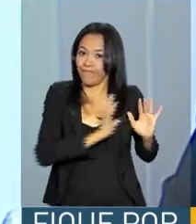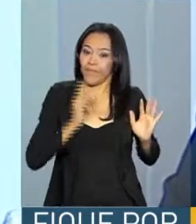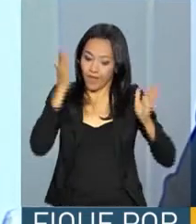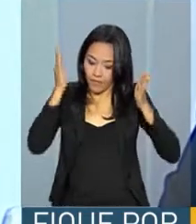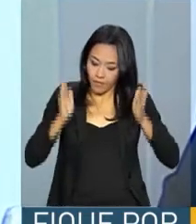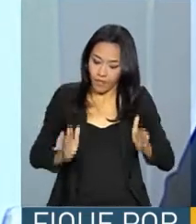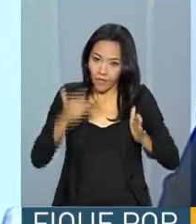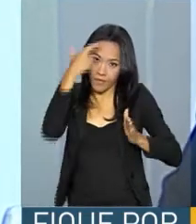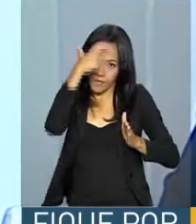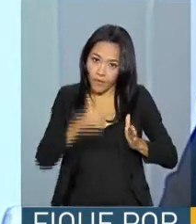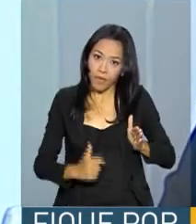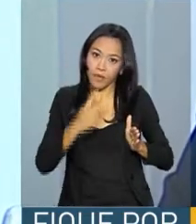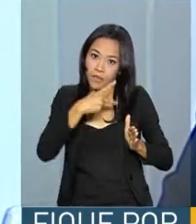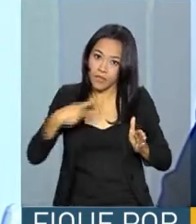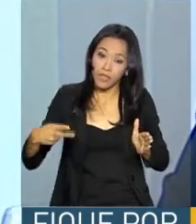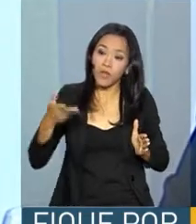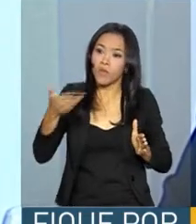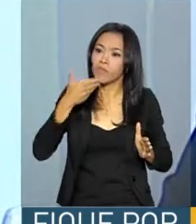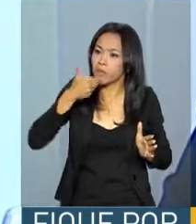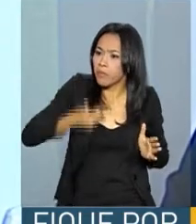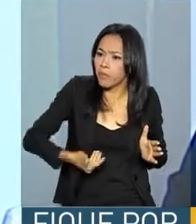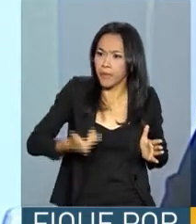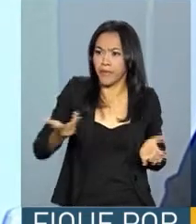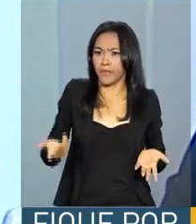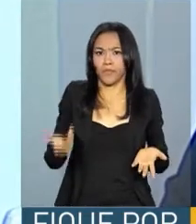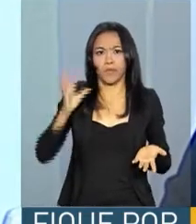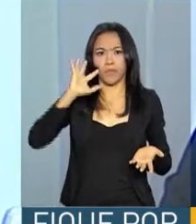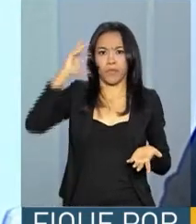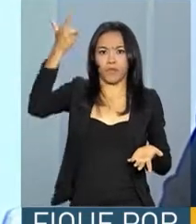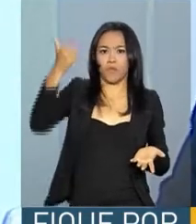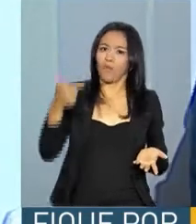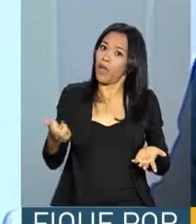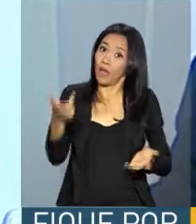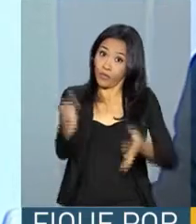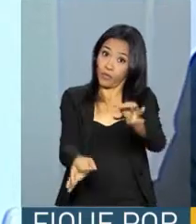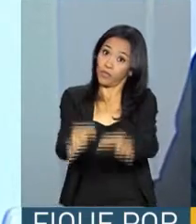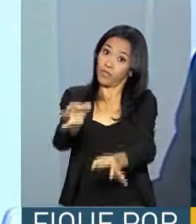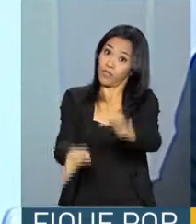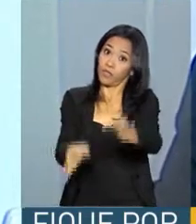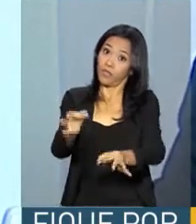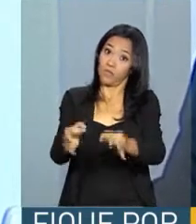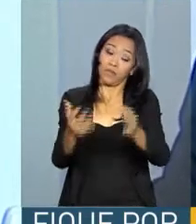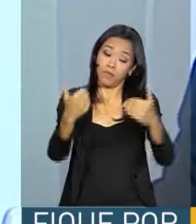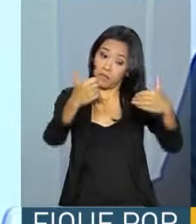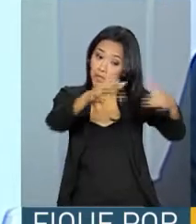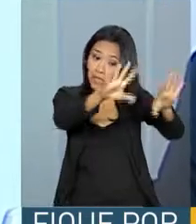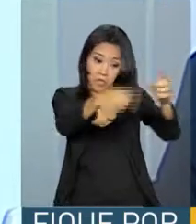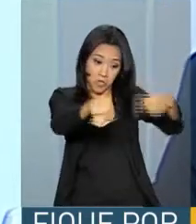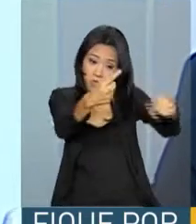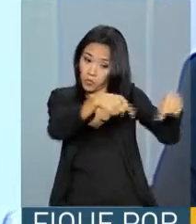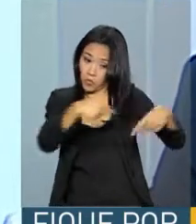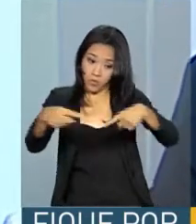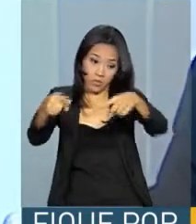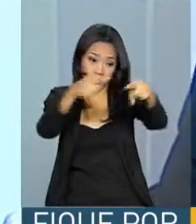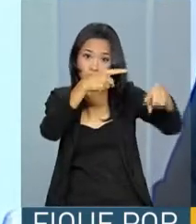digamos, que você me pede, que é uma solução de natureza jurisdicional. Isso está sendo debatido no Supremo, vai ser debatido, e num dado momento eles